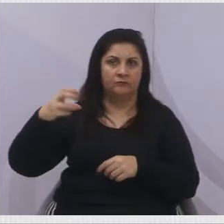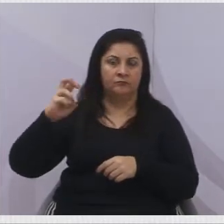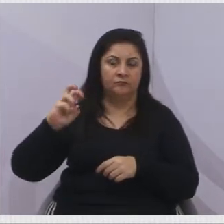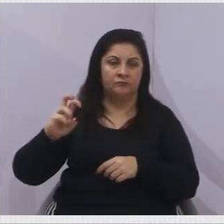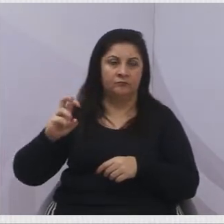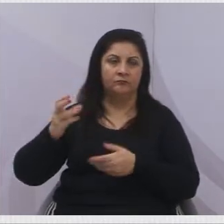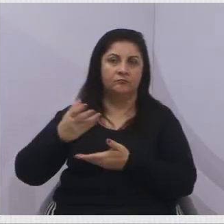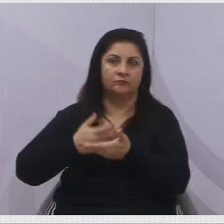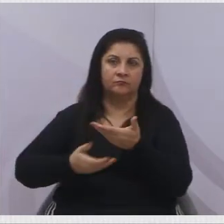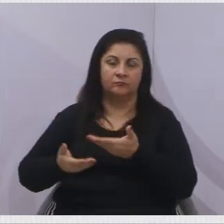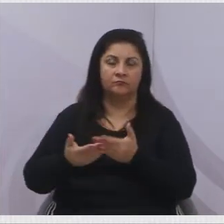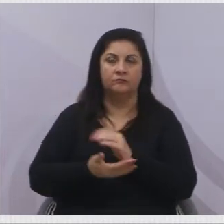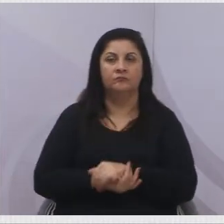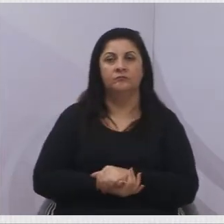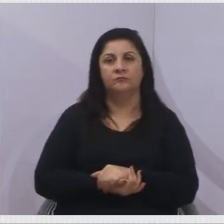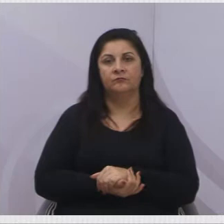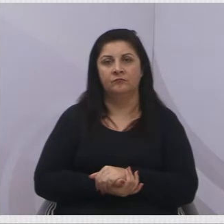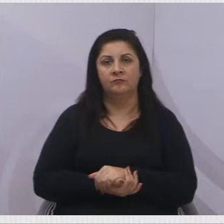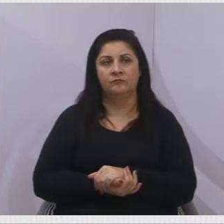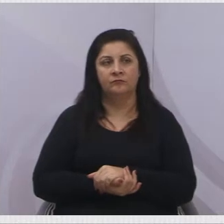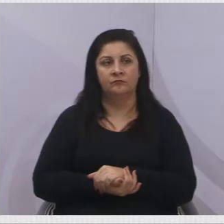13.235 atendimentos.